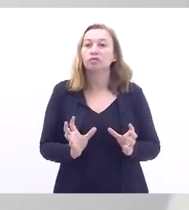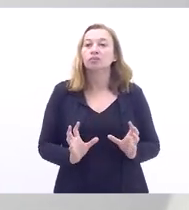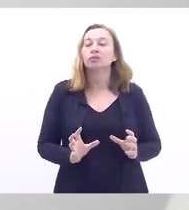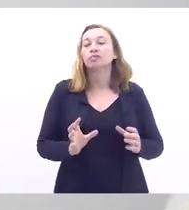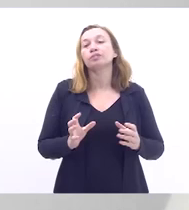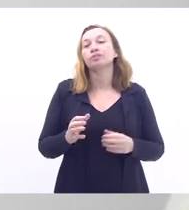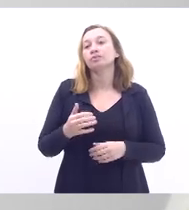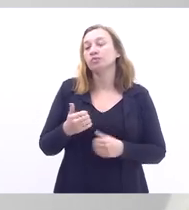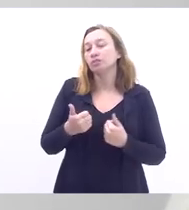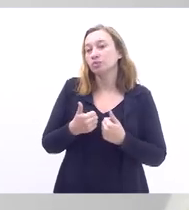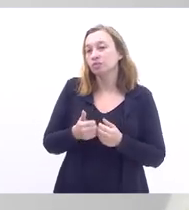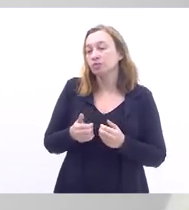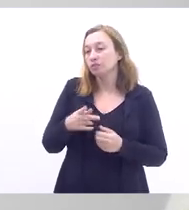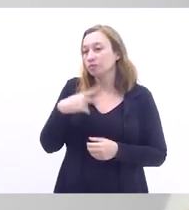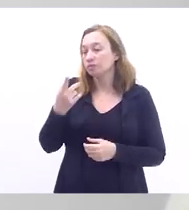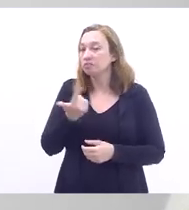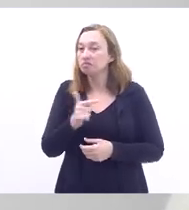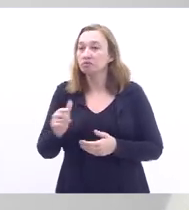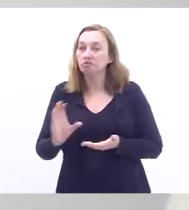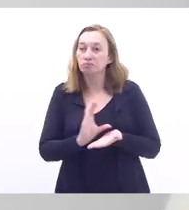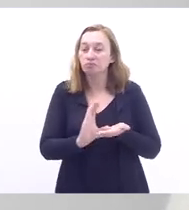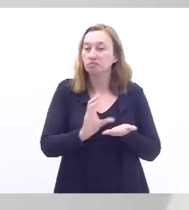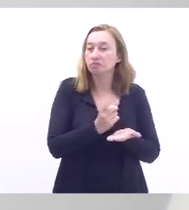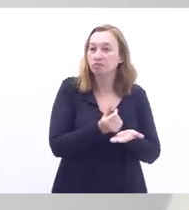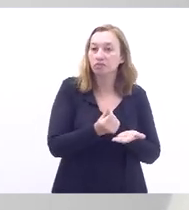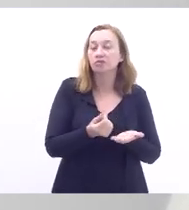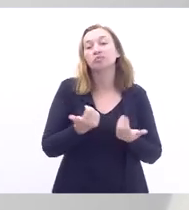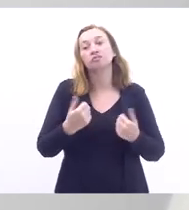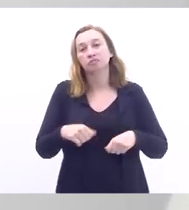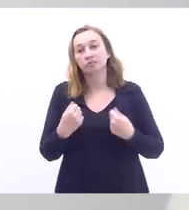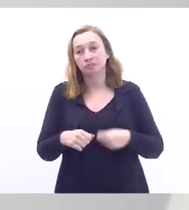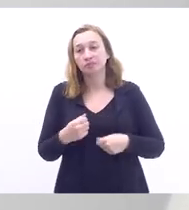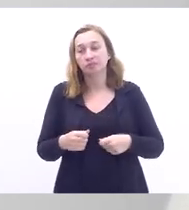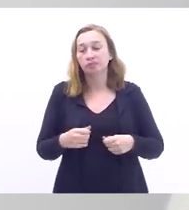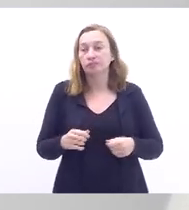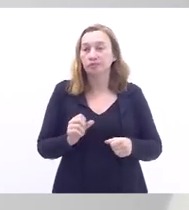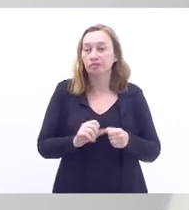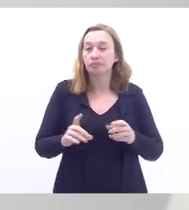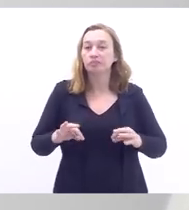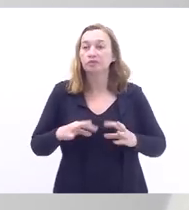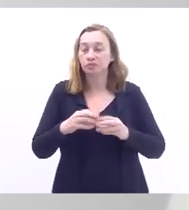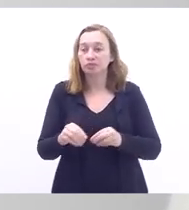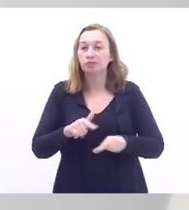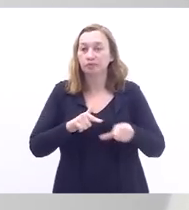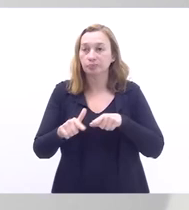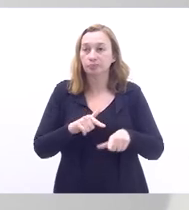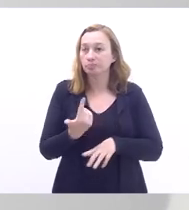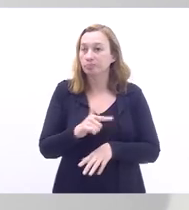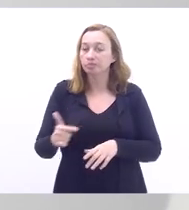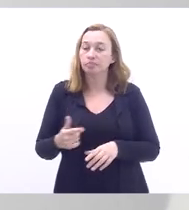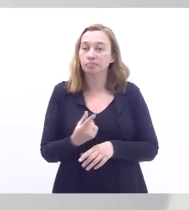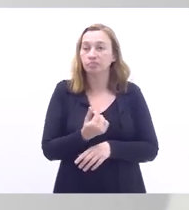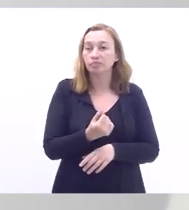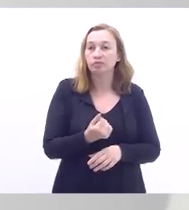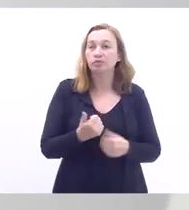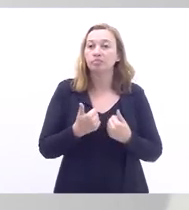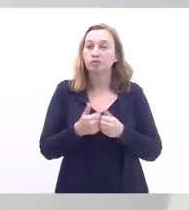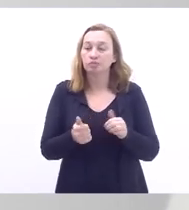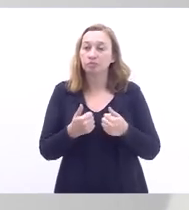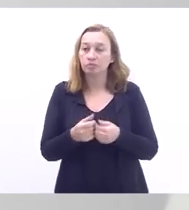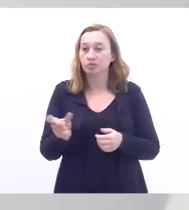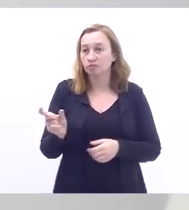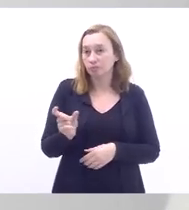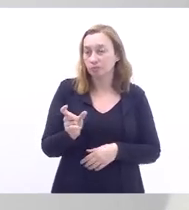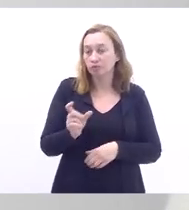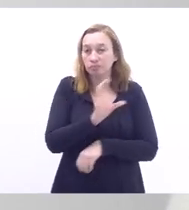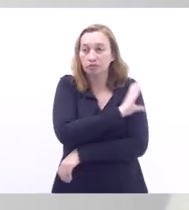recurso o que eu deveria fazer todo o processo obrigando que não tem dinheiro Então assim o transporte em campo você tem